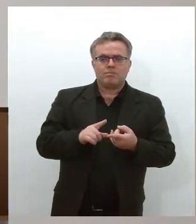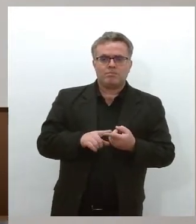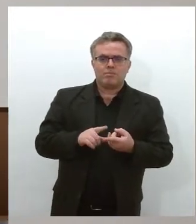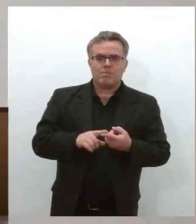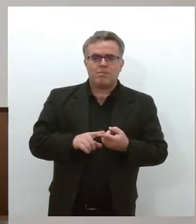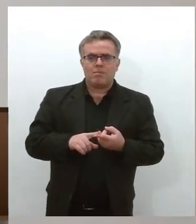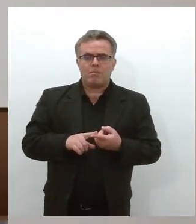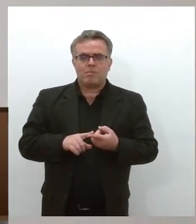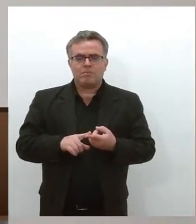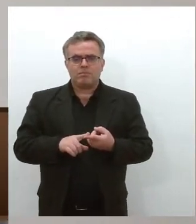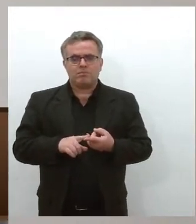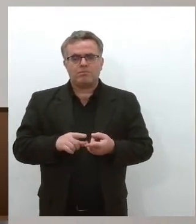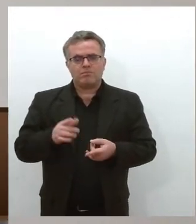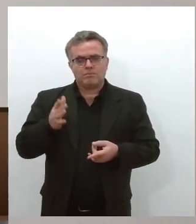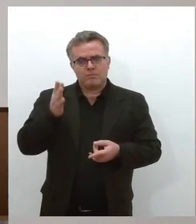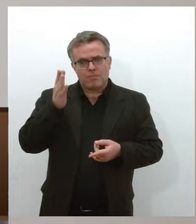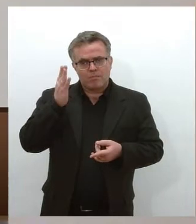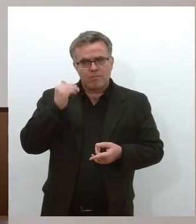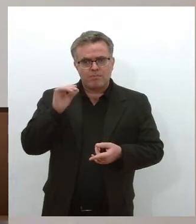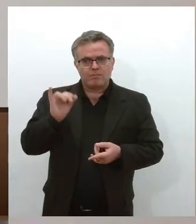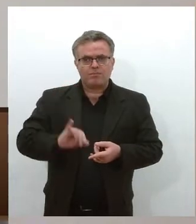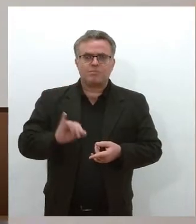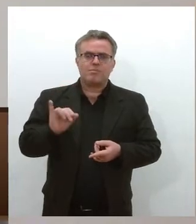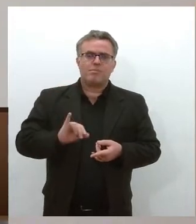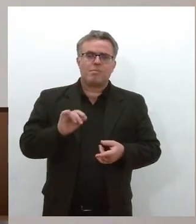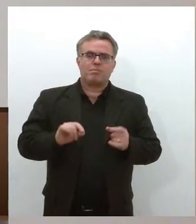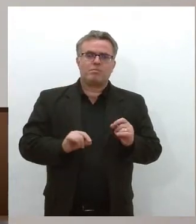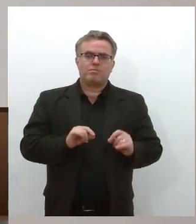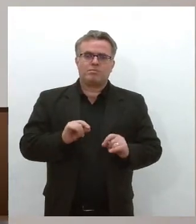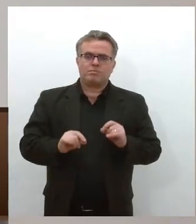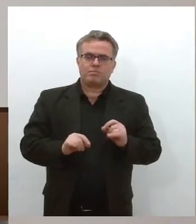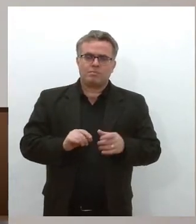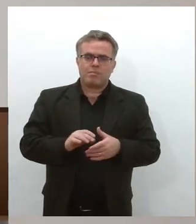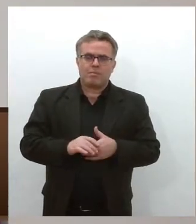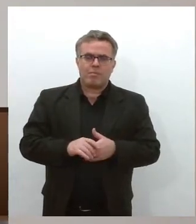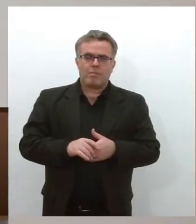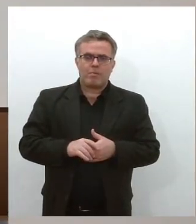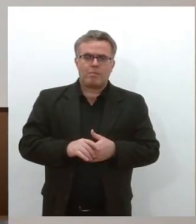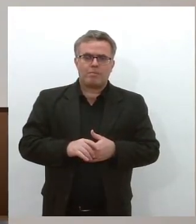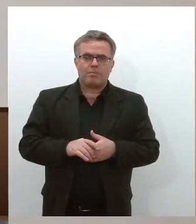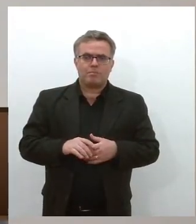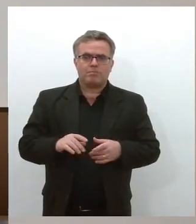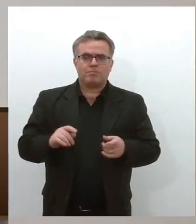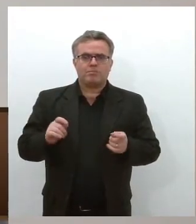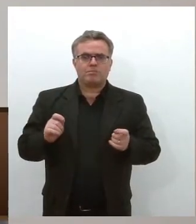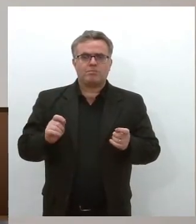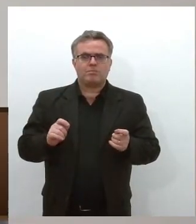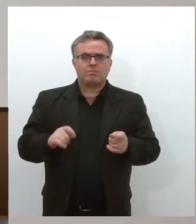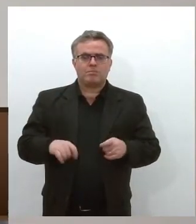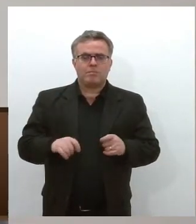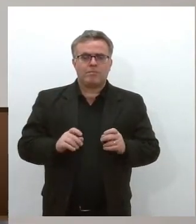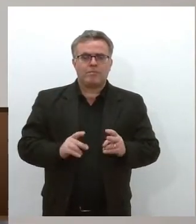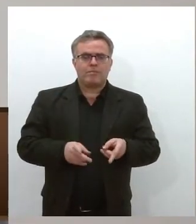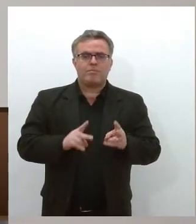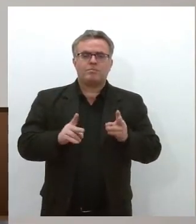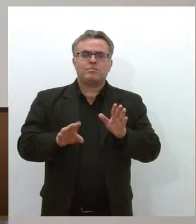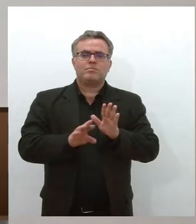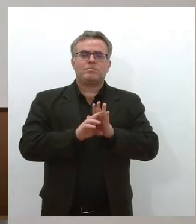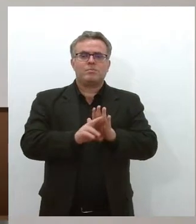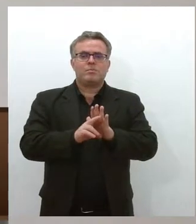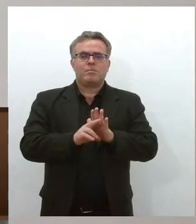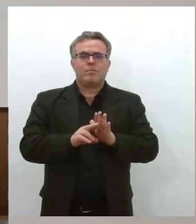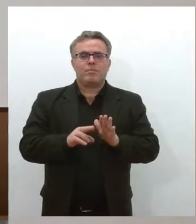um Estado como Sergipe, de deputados federais na última legislatura, terem representantes hoje na casa.